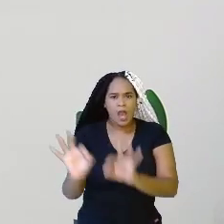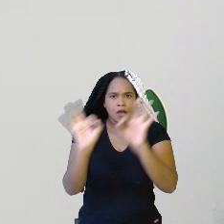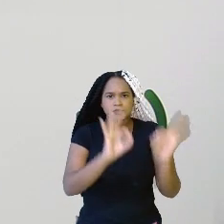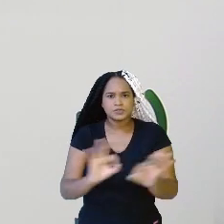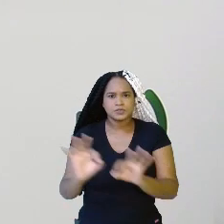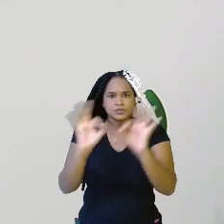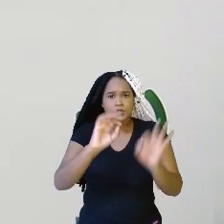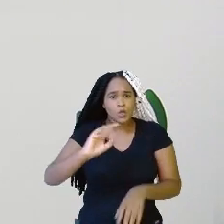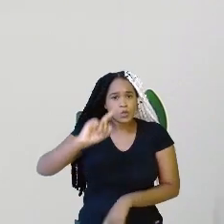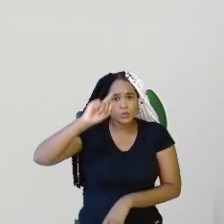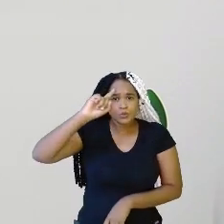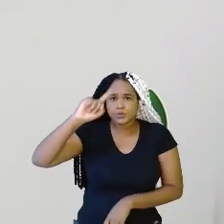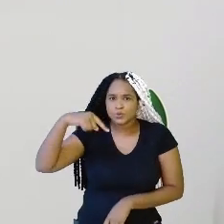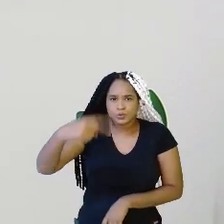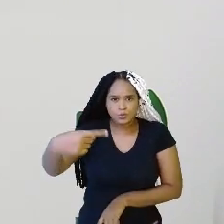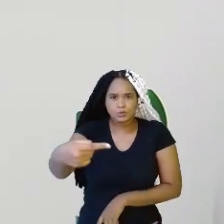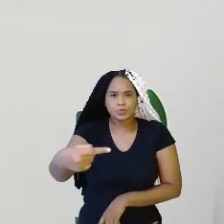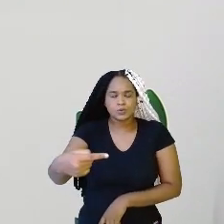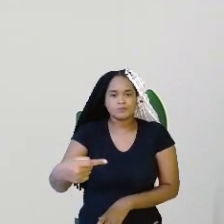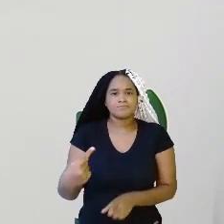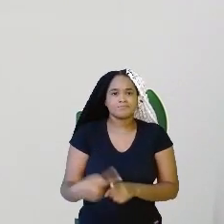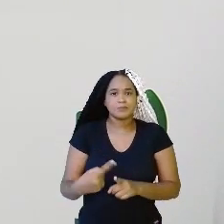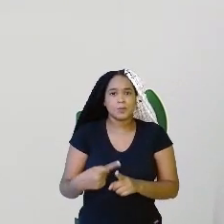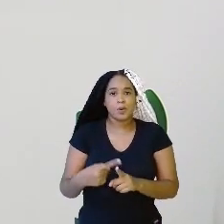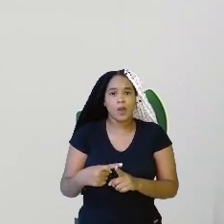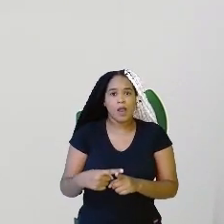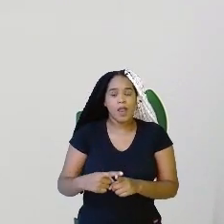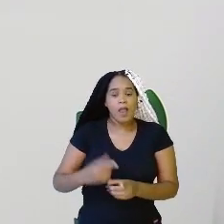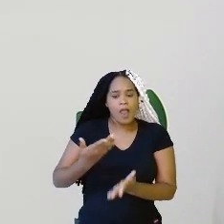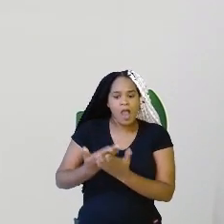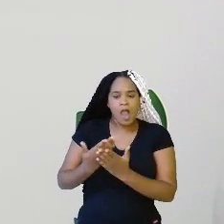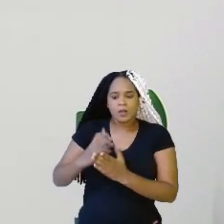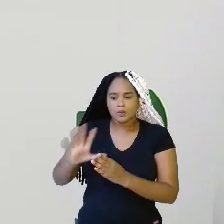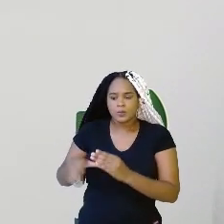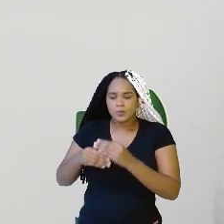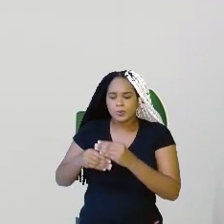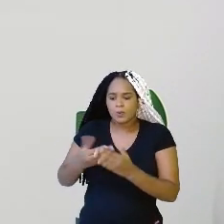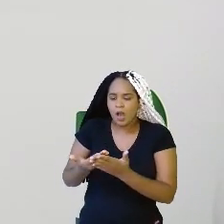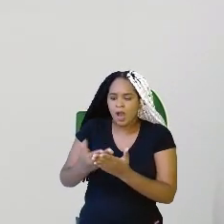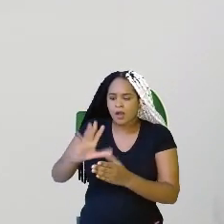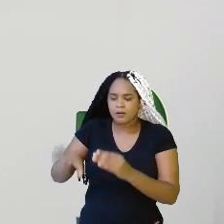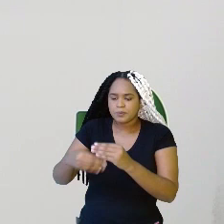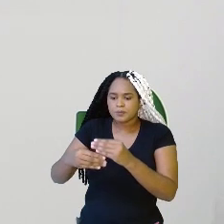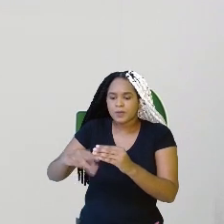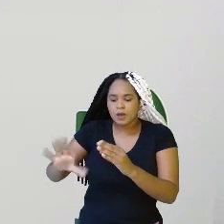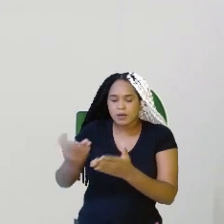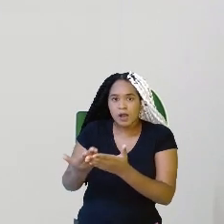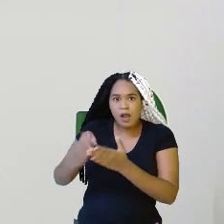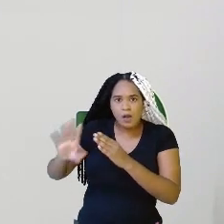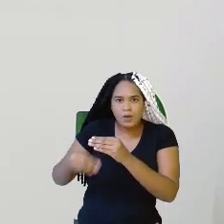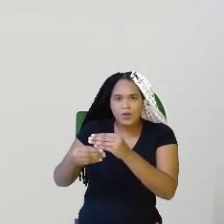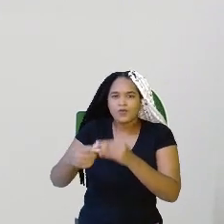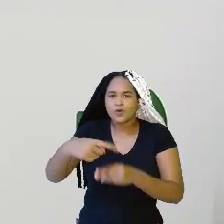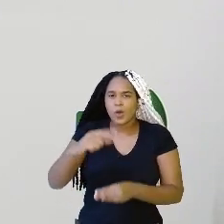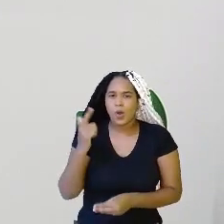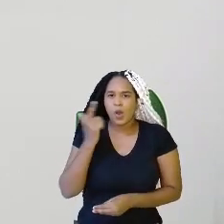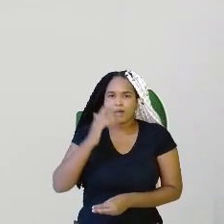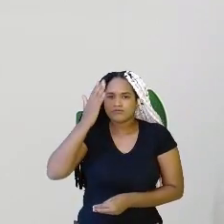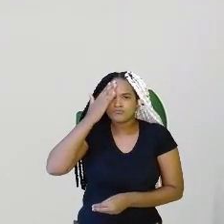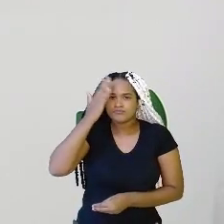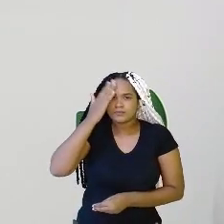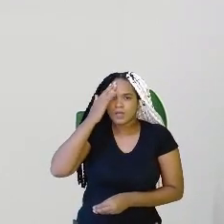todos os dias, porque uma aula vai complementando a outra e assim você vai conseguir entender melhor o conteúdo do dia.